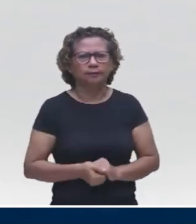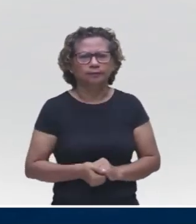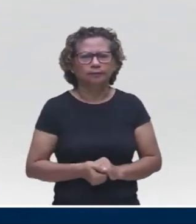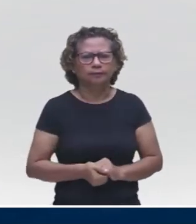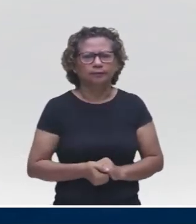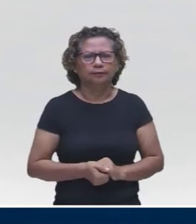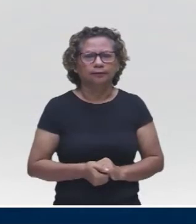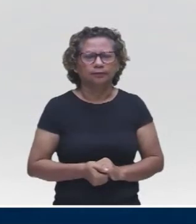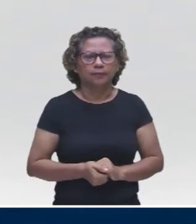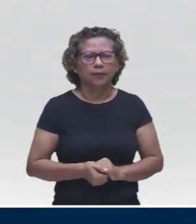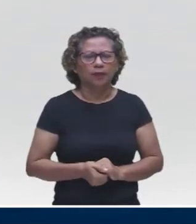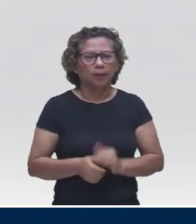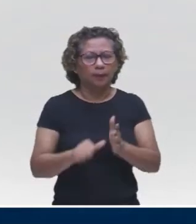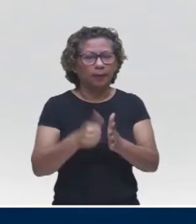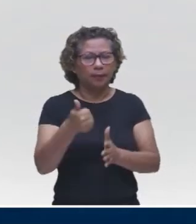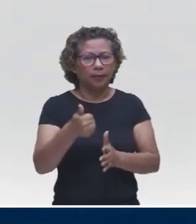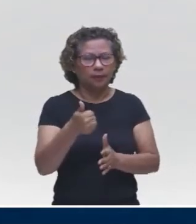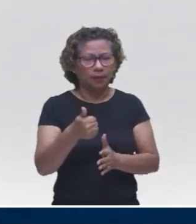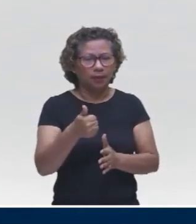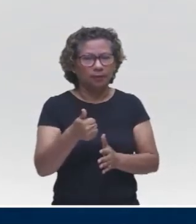resolver, primeiramente,